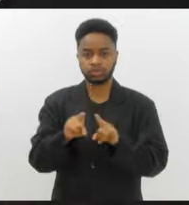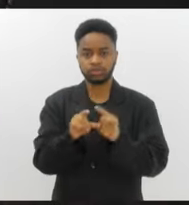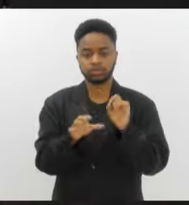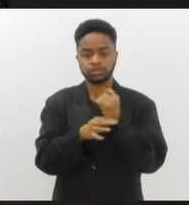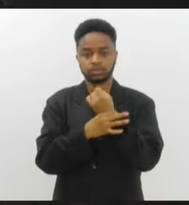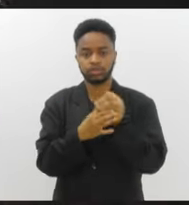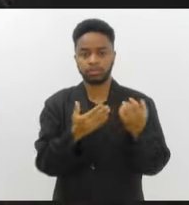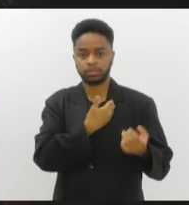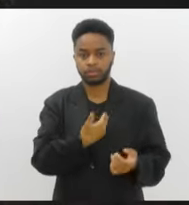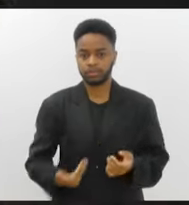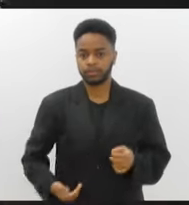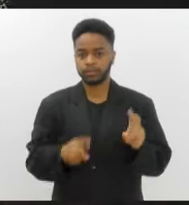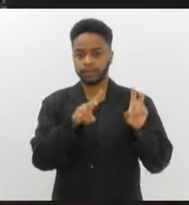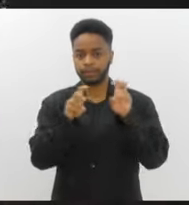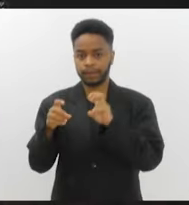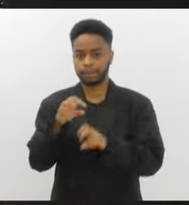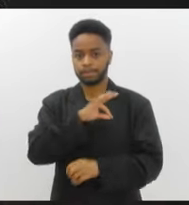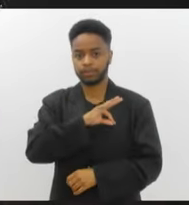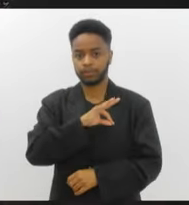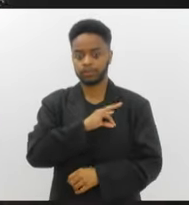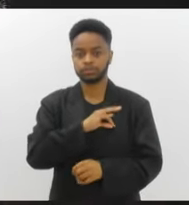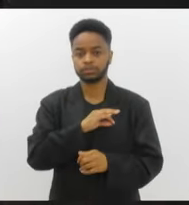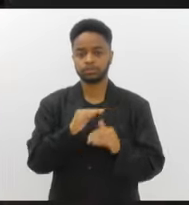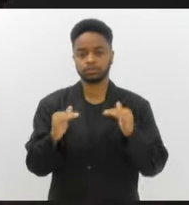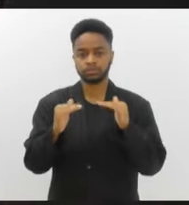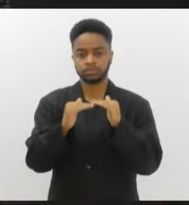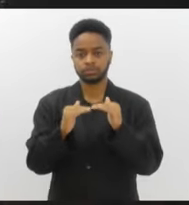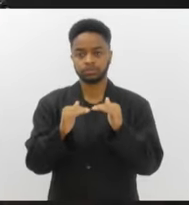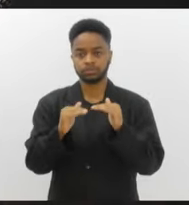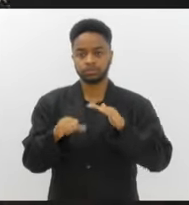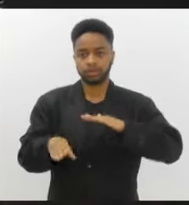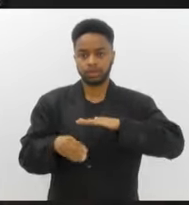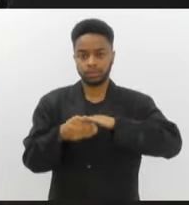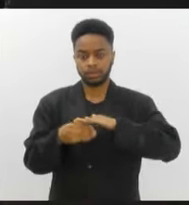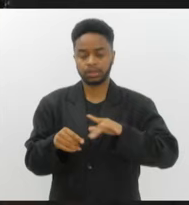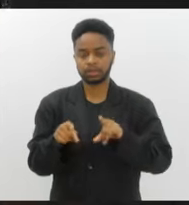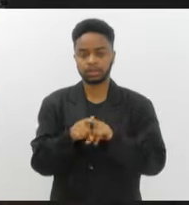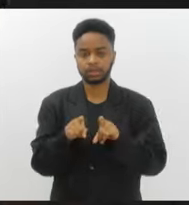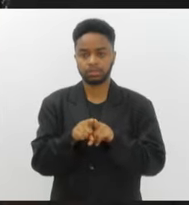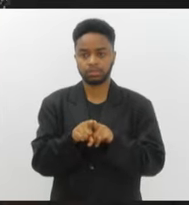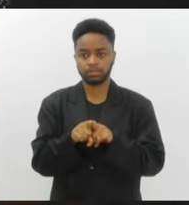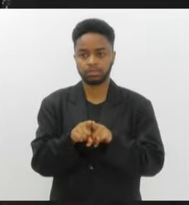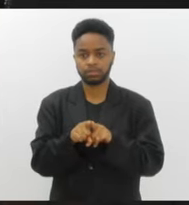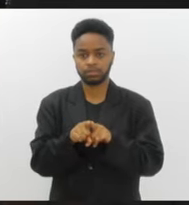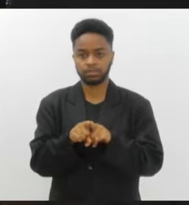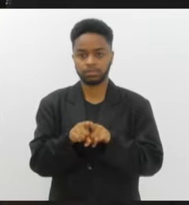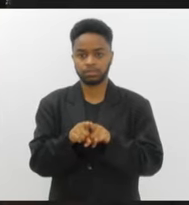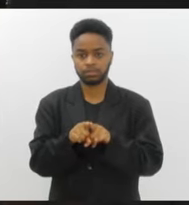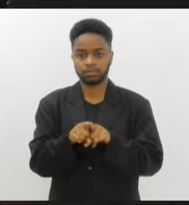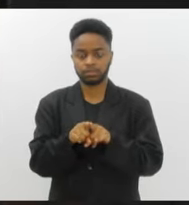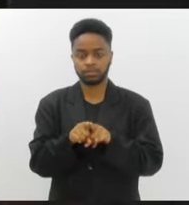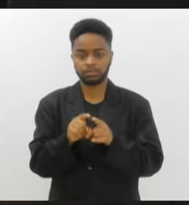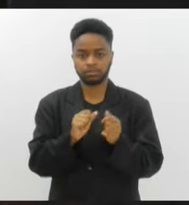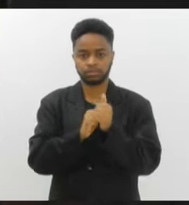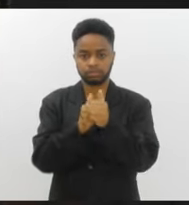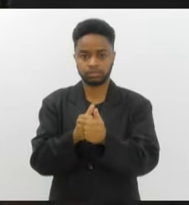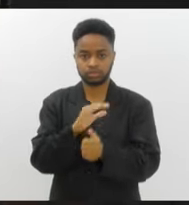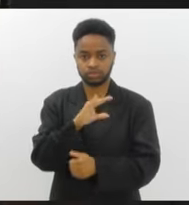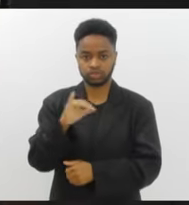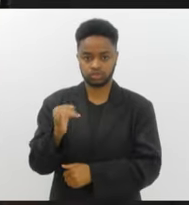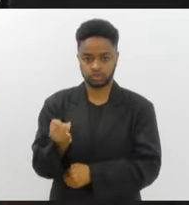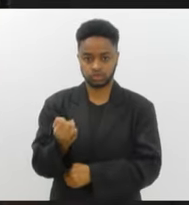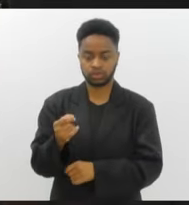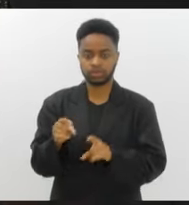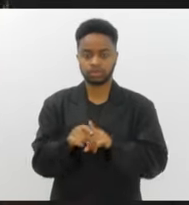Segurança Pública e Assuntos de Polícia, favorável com as emendas e com com emendas e com as emendas da CCJ,